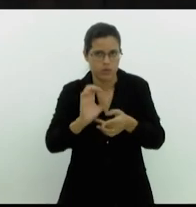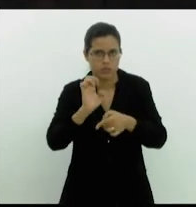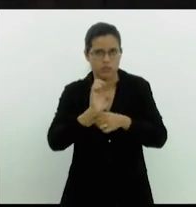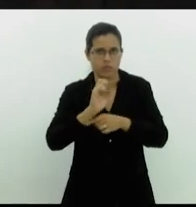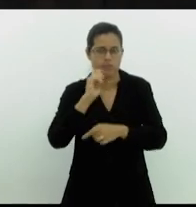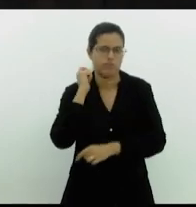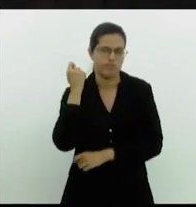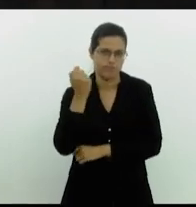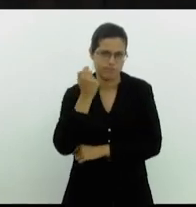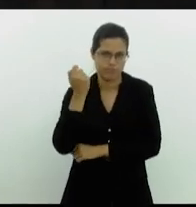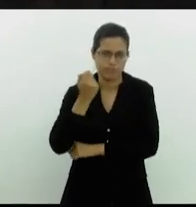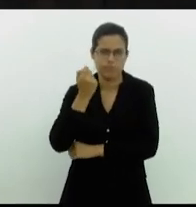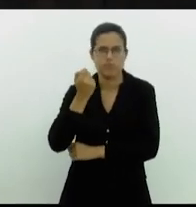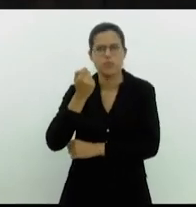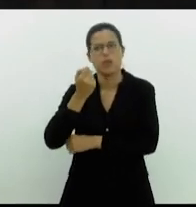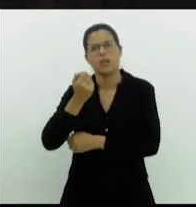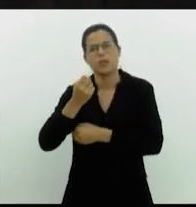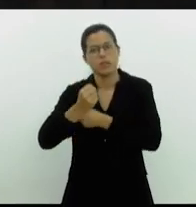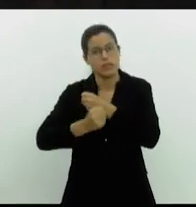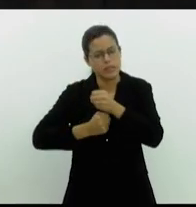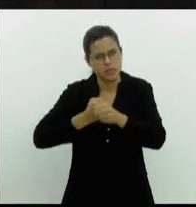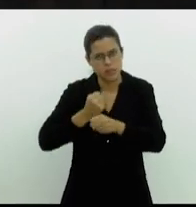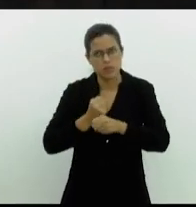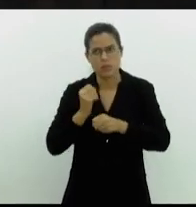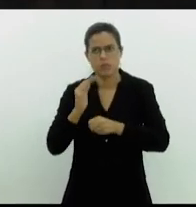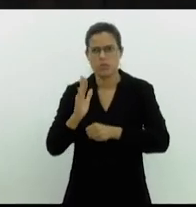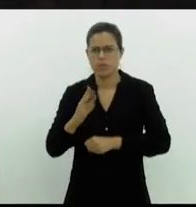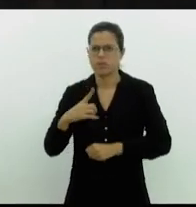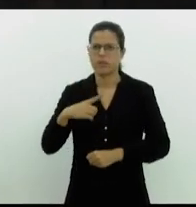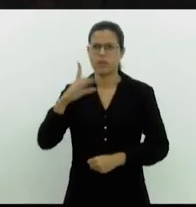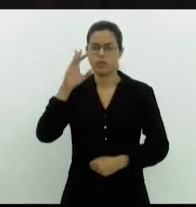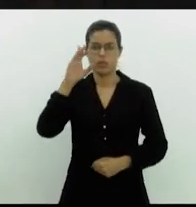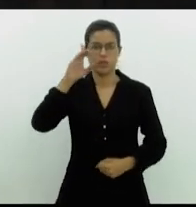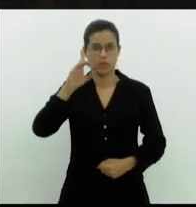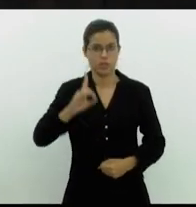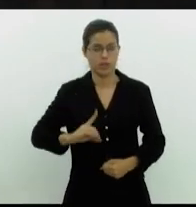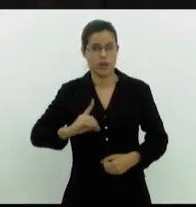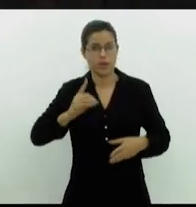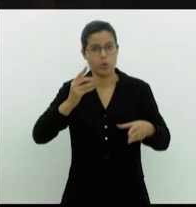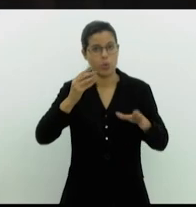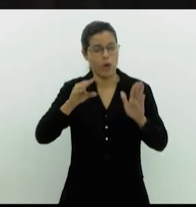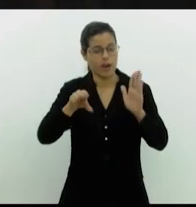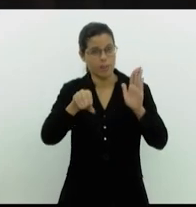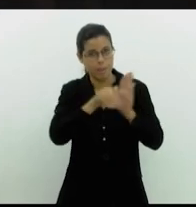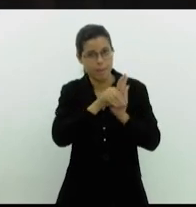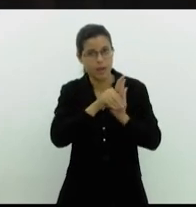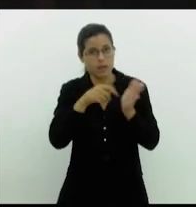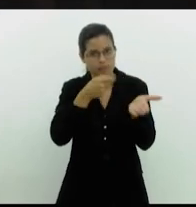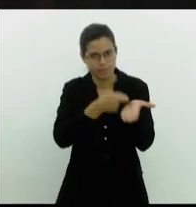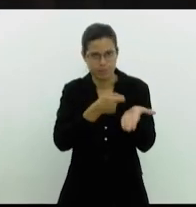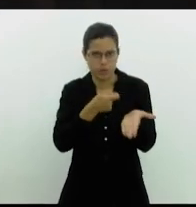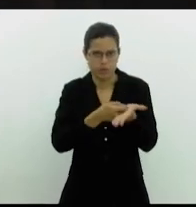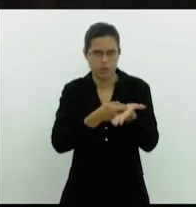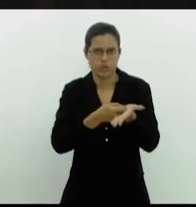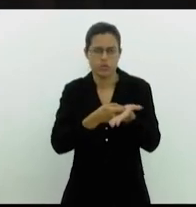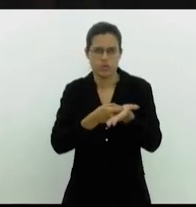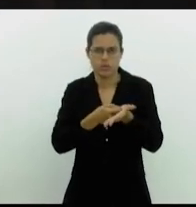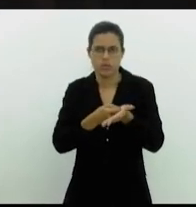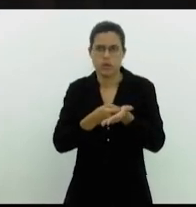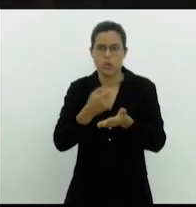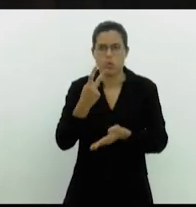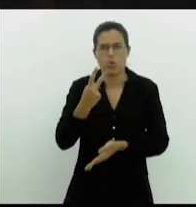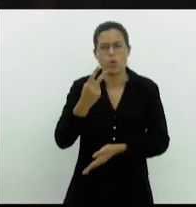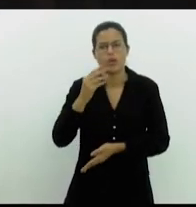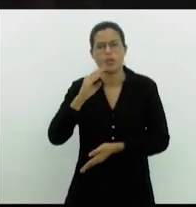Aqui, este ano, nós já temos direito a emendas impositivas, 2 milhões